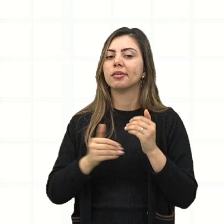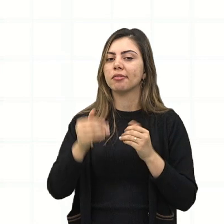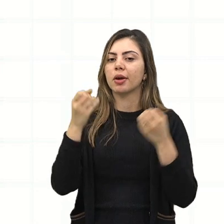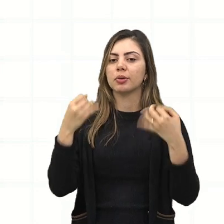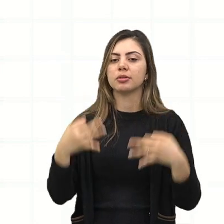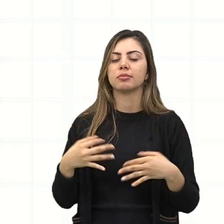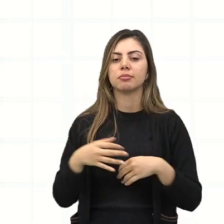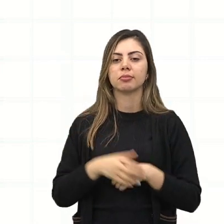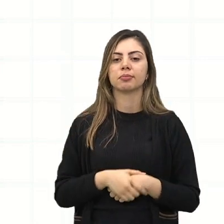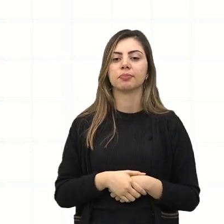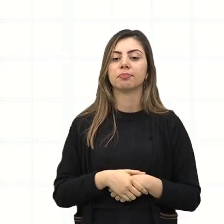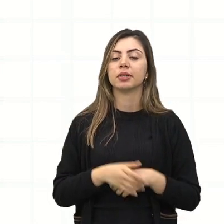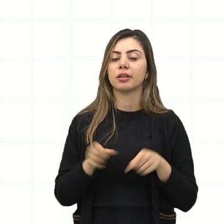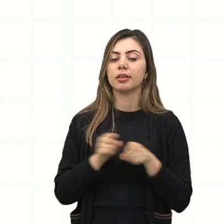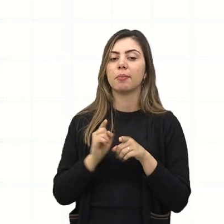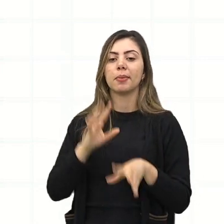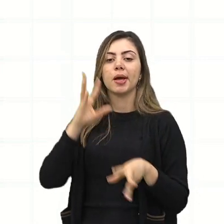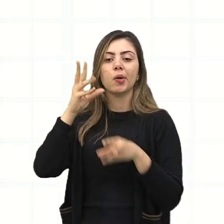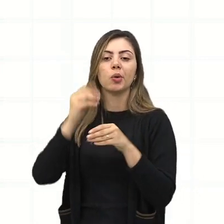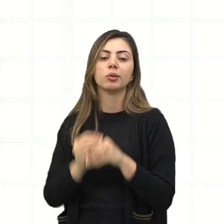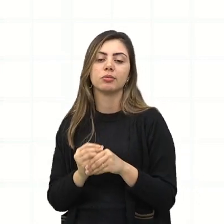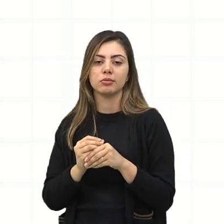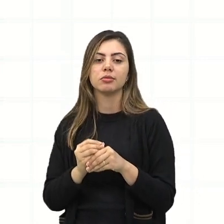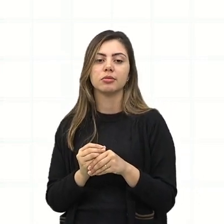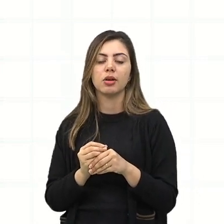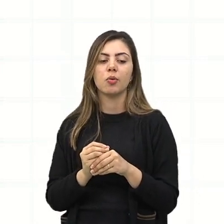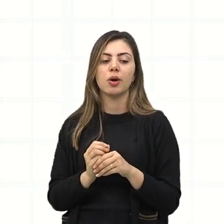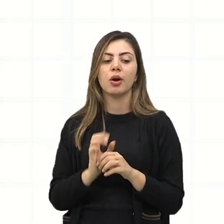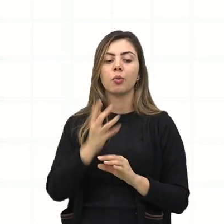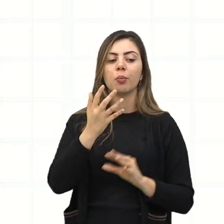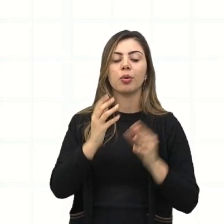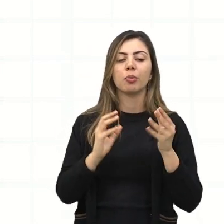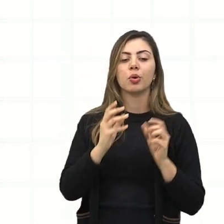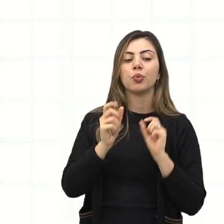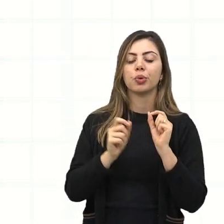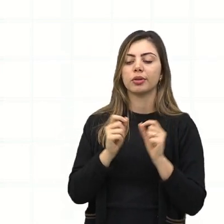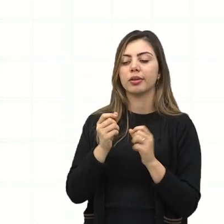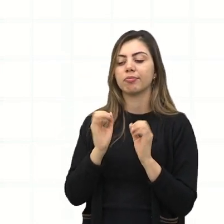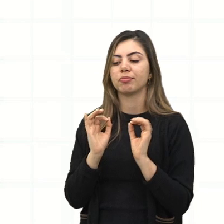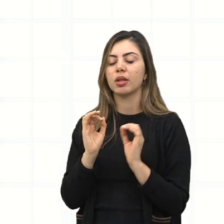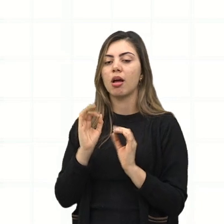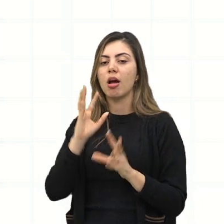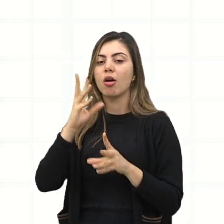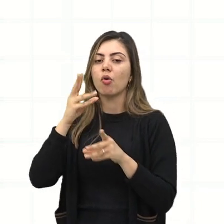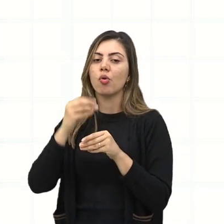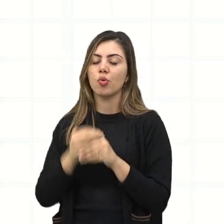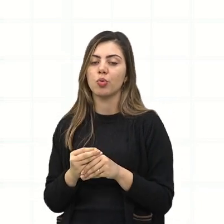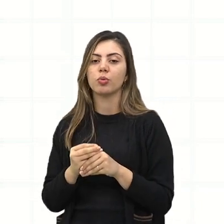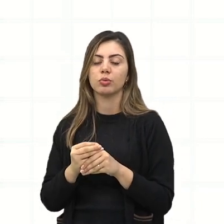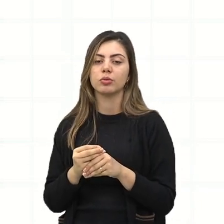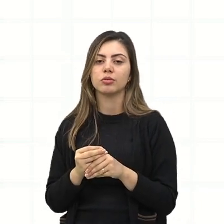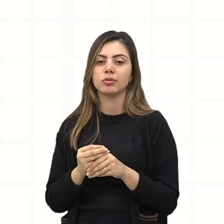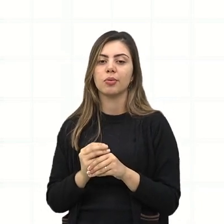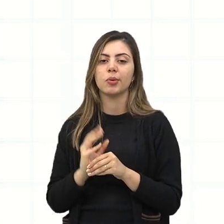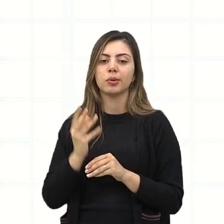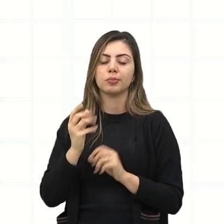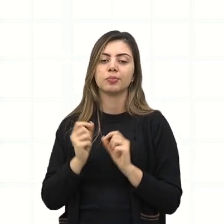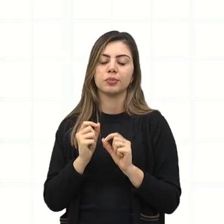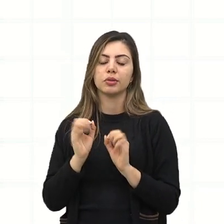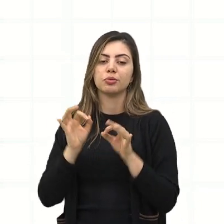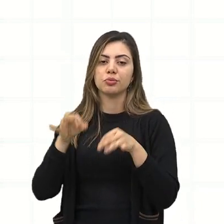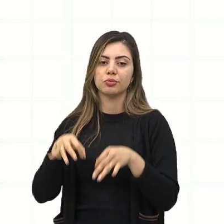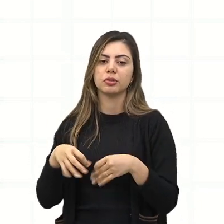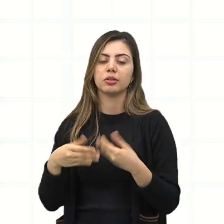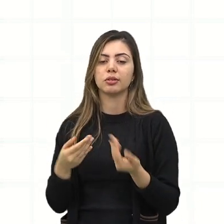momento, e a minha conclusão, o que se deu a partir de tudo aquilo que aconteceu, quais foram os meus resultados. Então a crônica tem